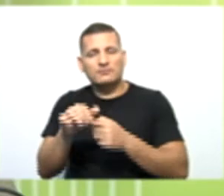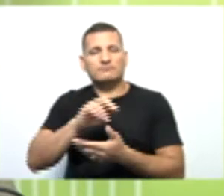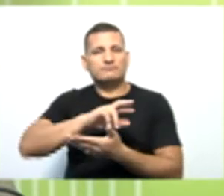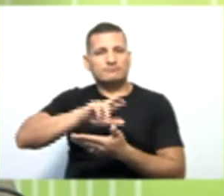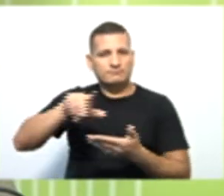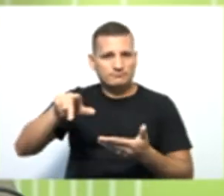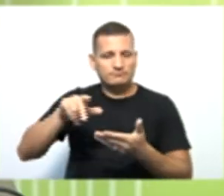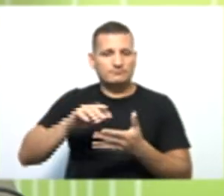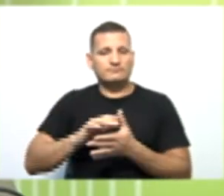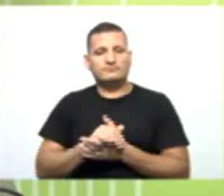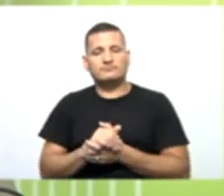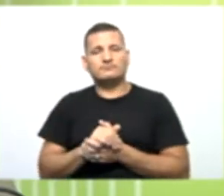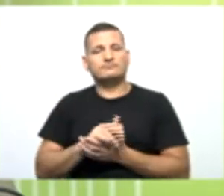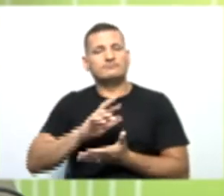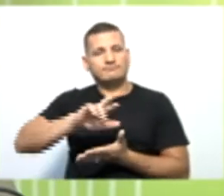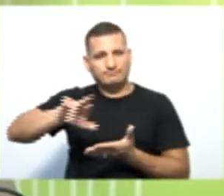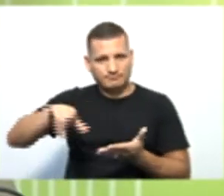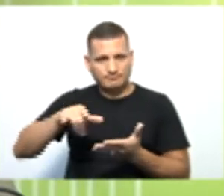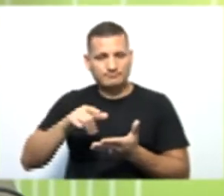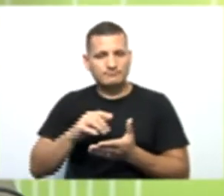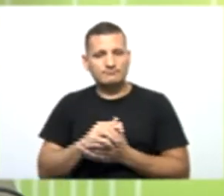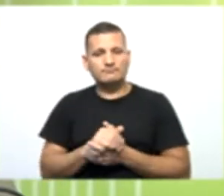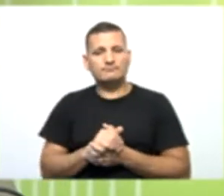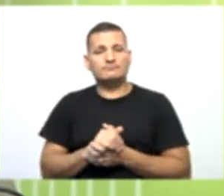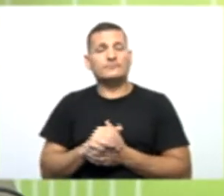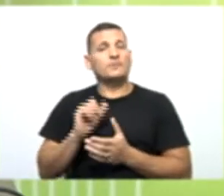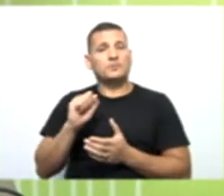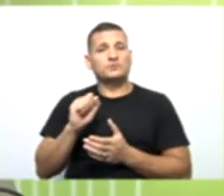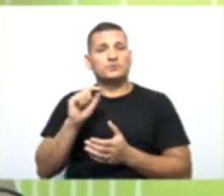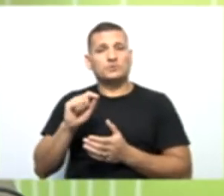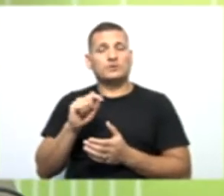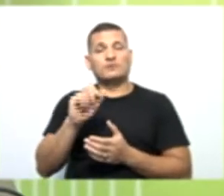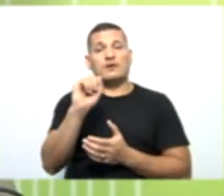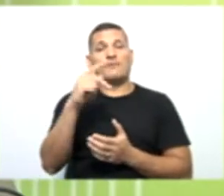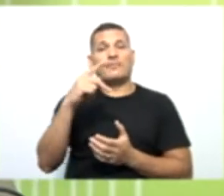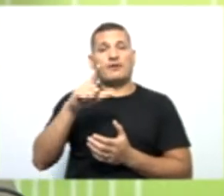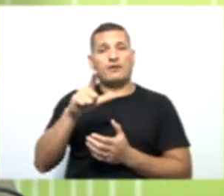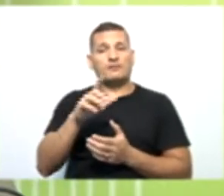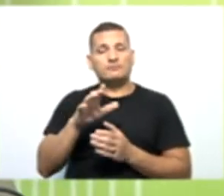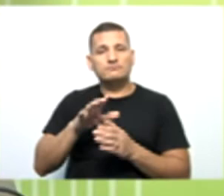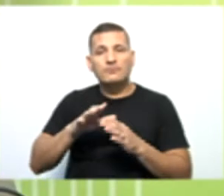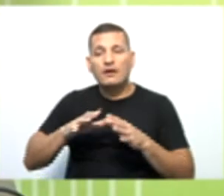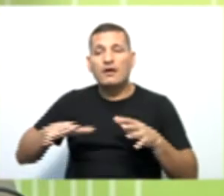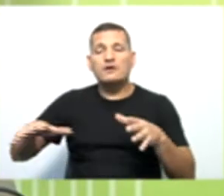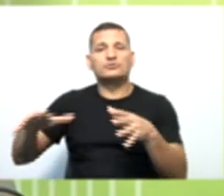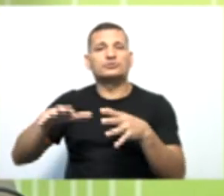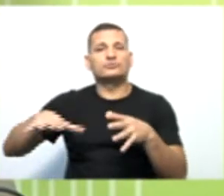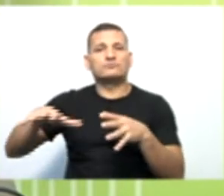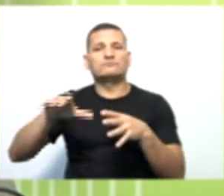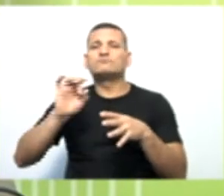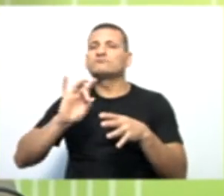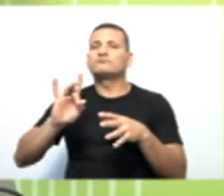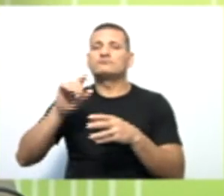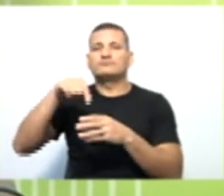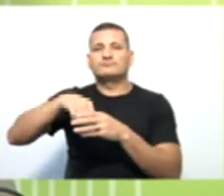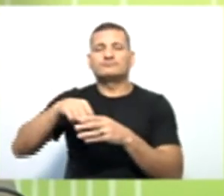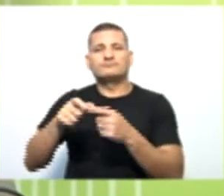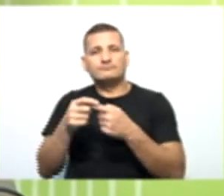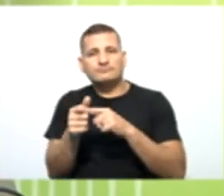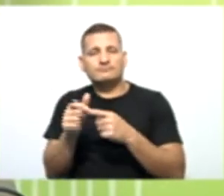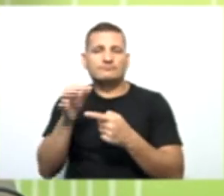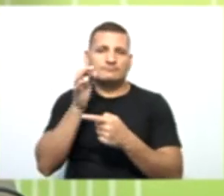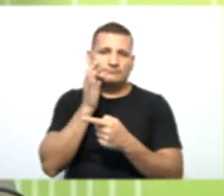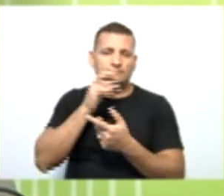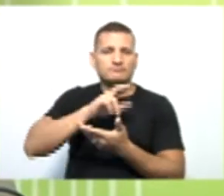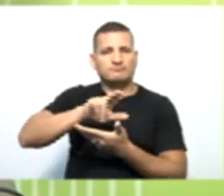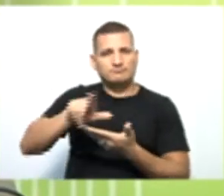enfim, vários grãos. Pode ser um arranjo produtivo local de grãos, de produção de grãos. Então, pode ser o café,